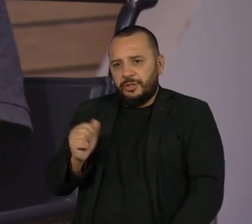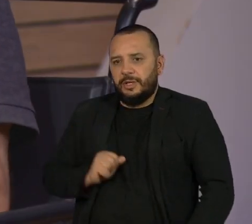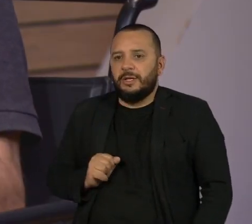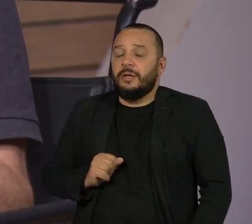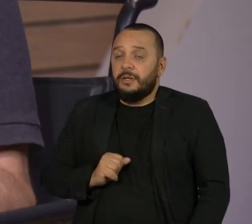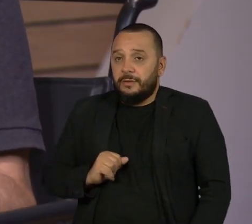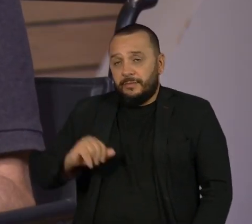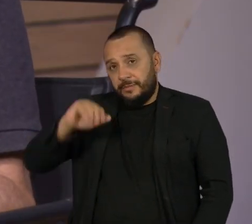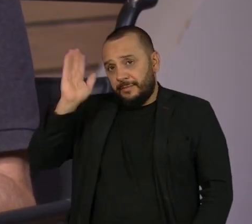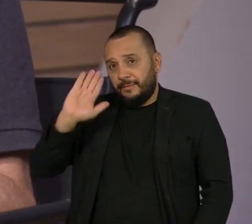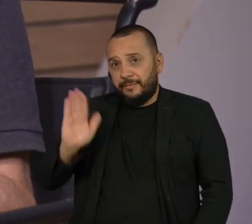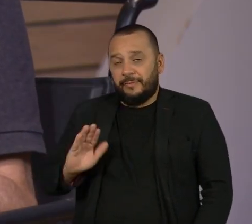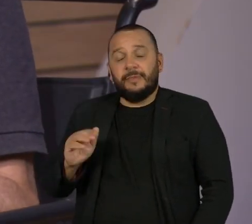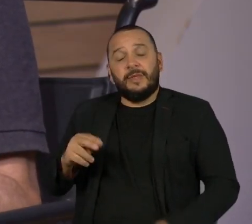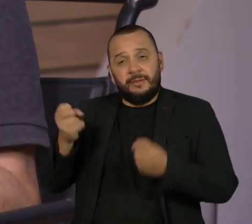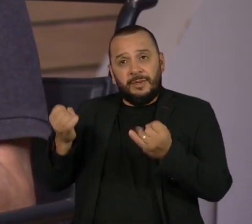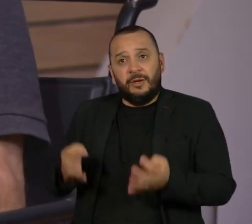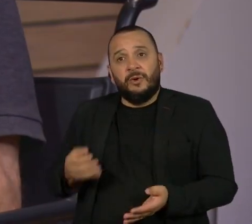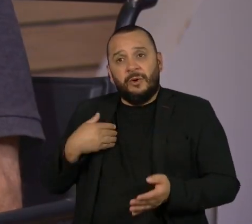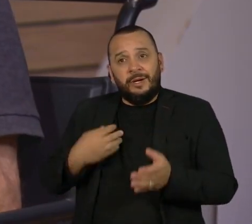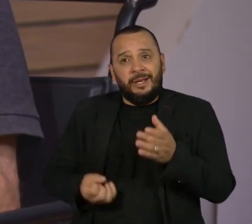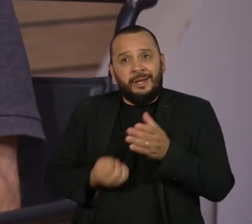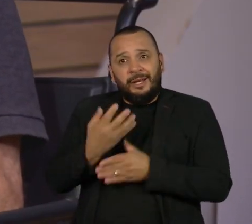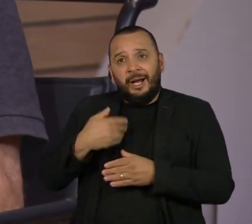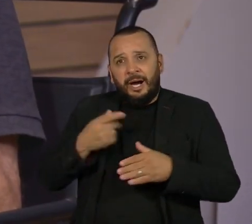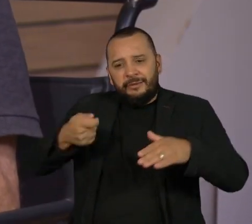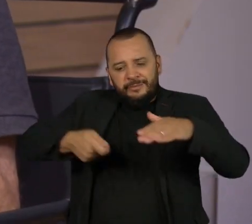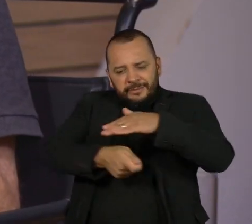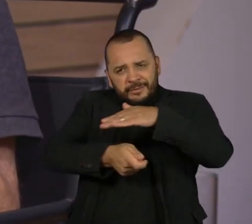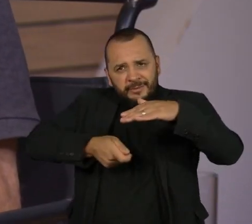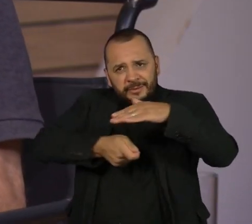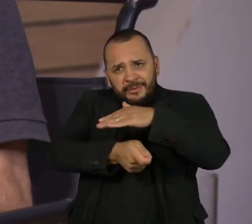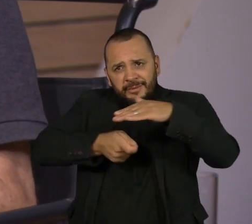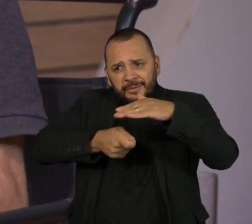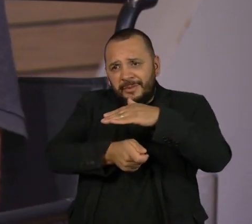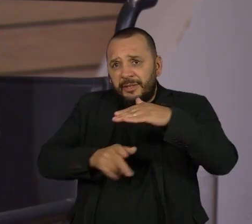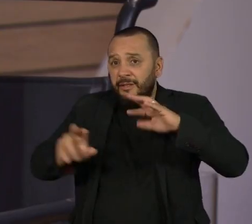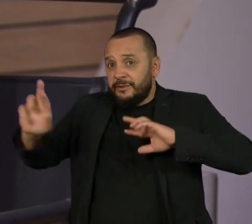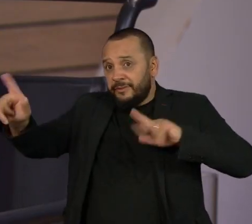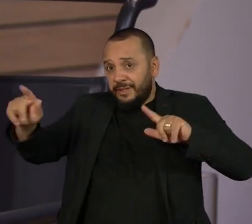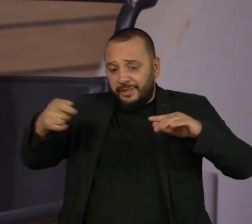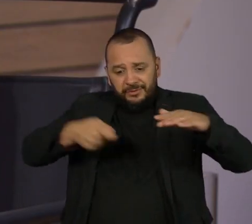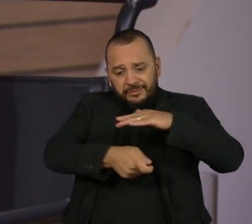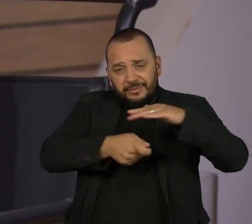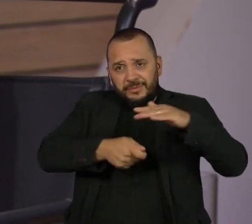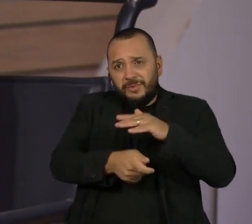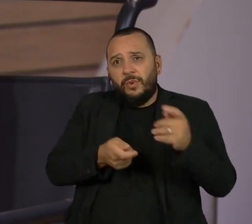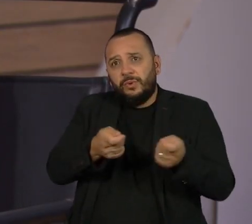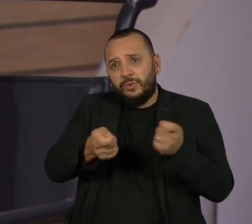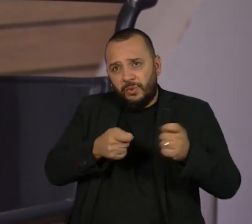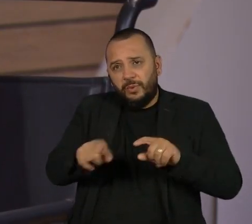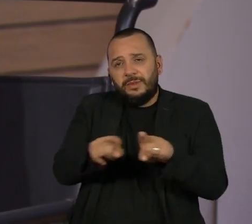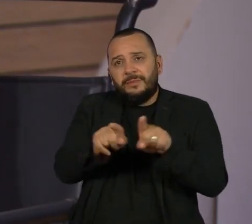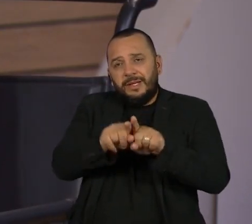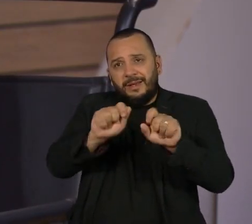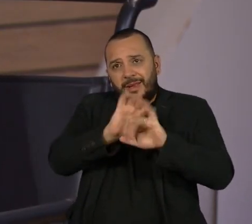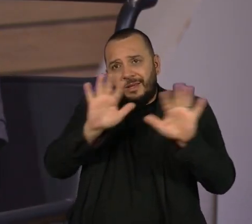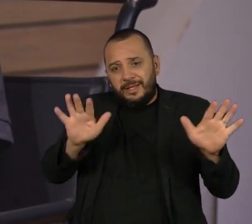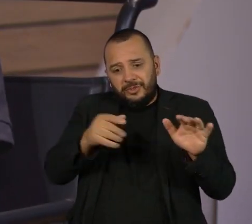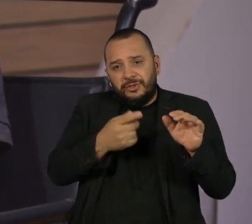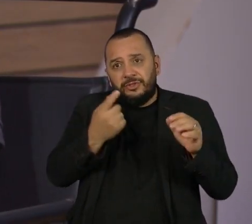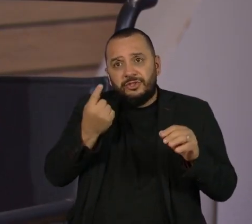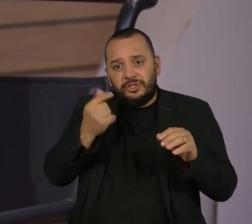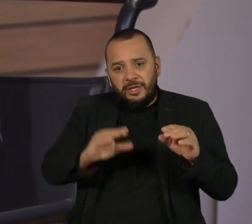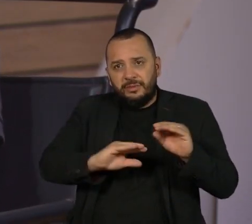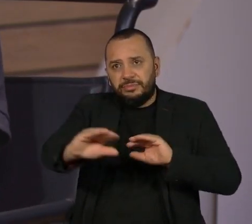um fundo diferente desse, com mais controle, mais transparência e o que o dinheiro chegue rapidamente na ponta,